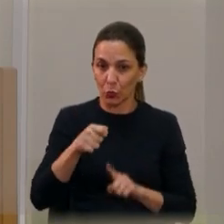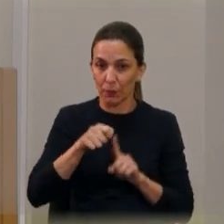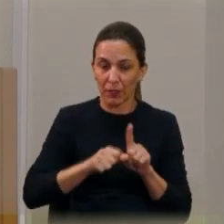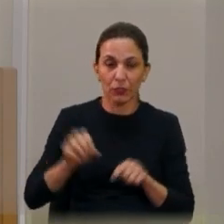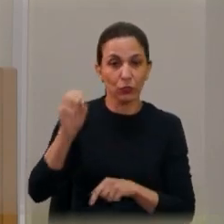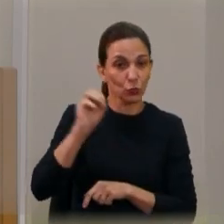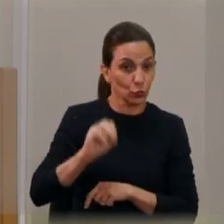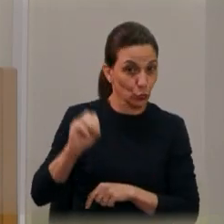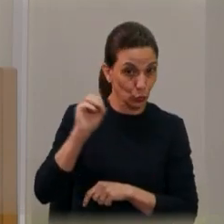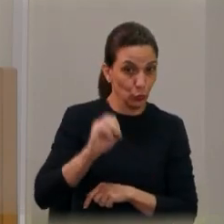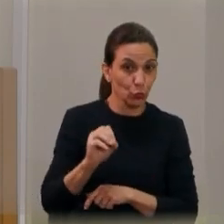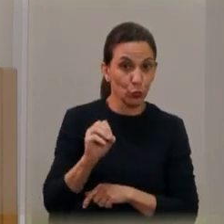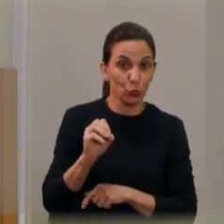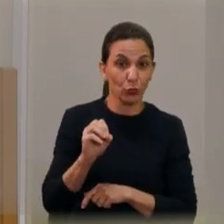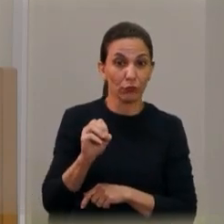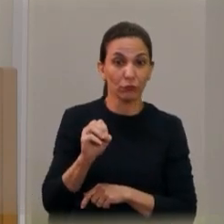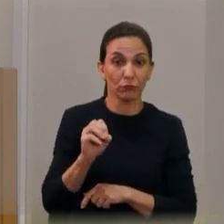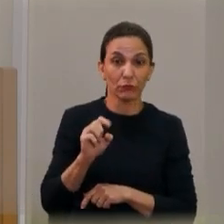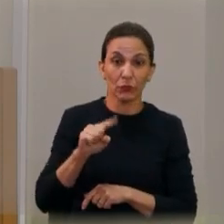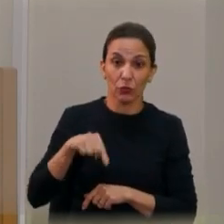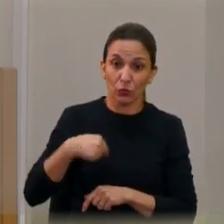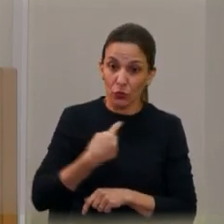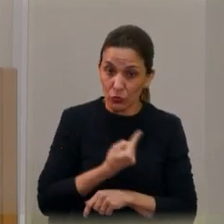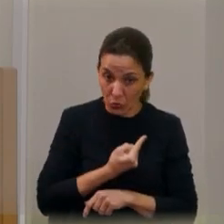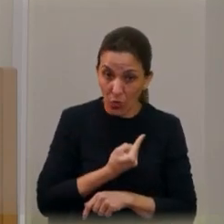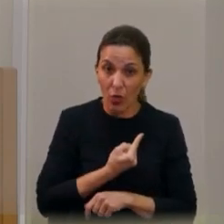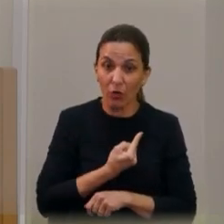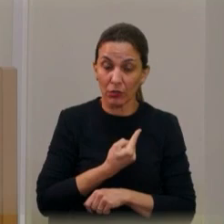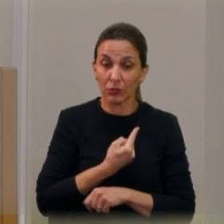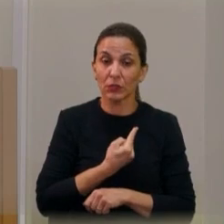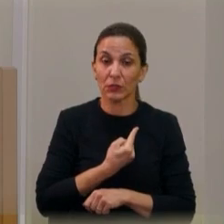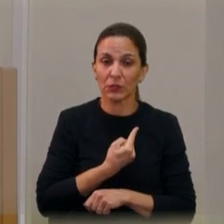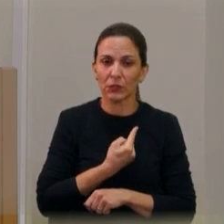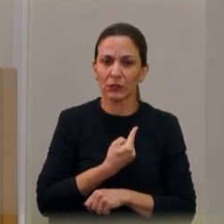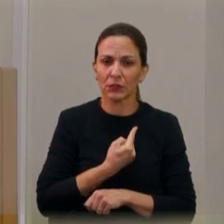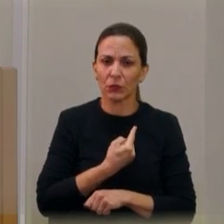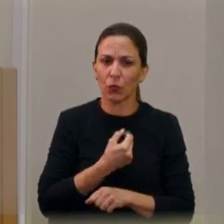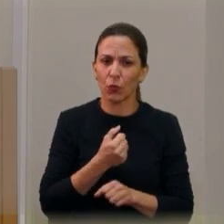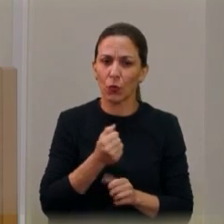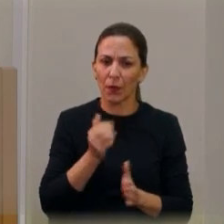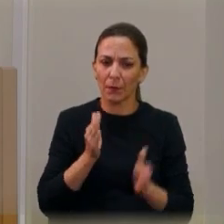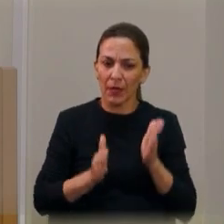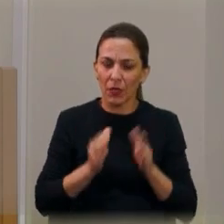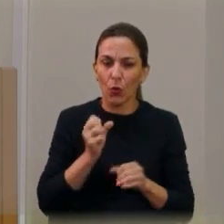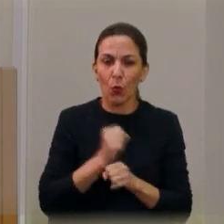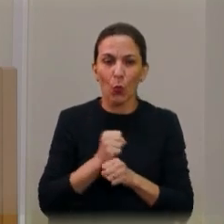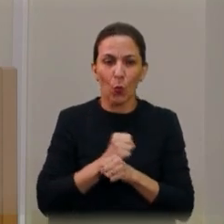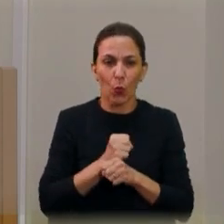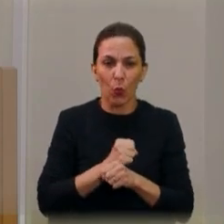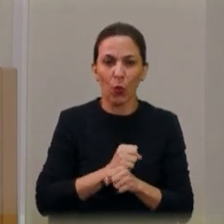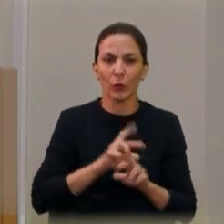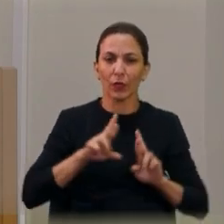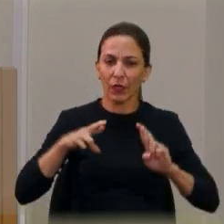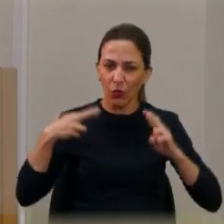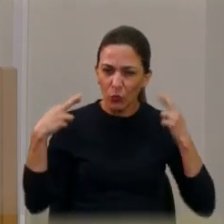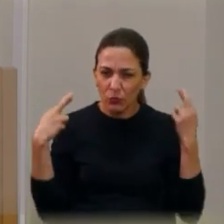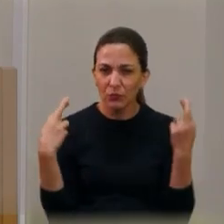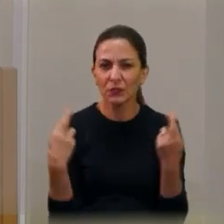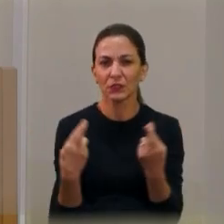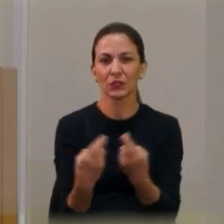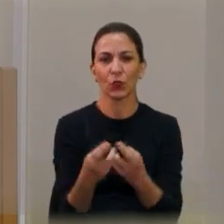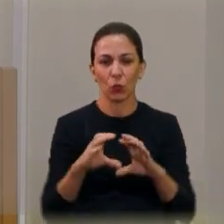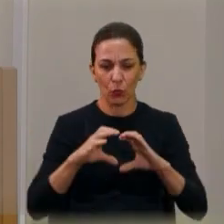de 2021 nós tocamos ao longo de todo aquele ano uma série de reuniões